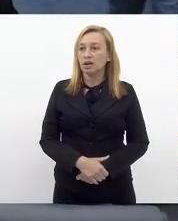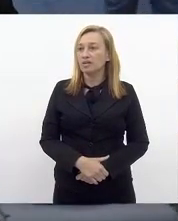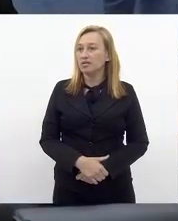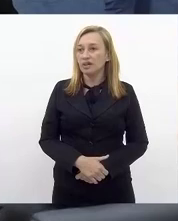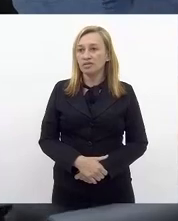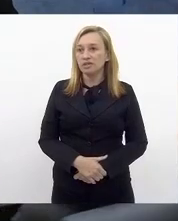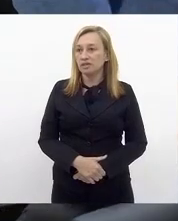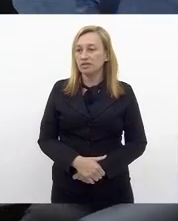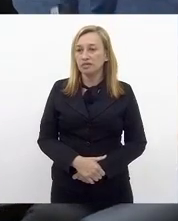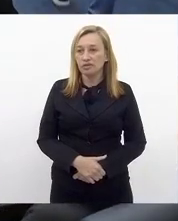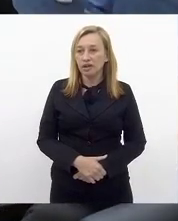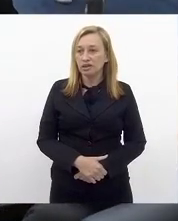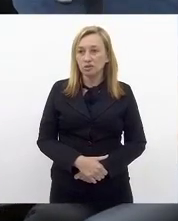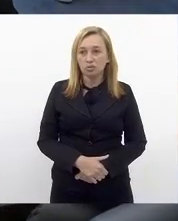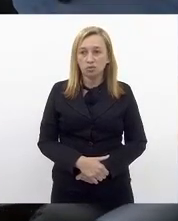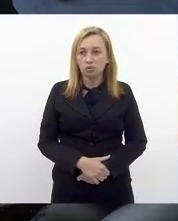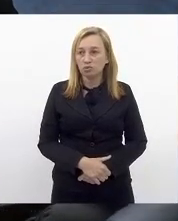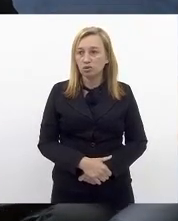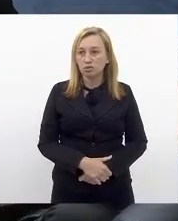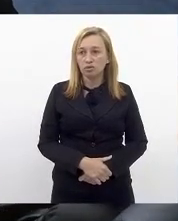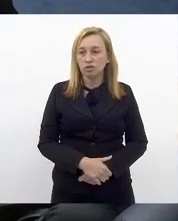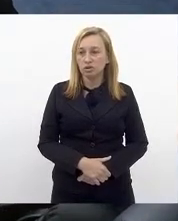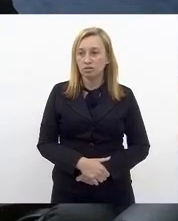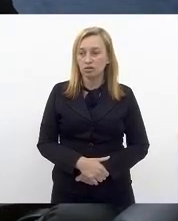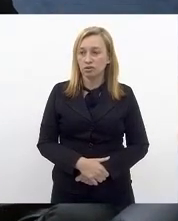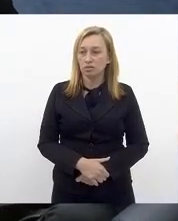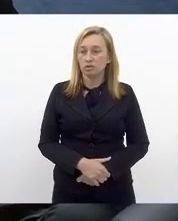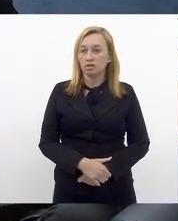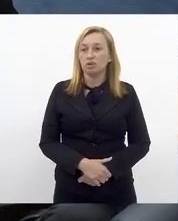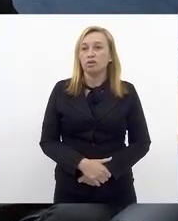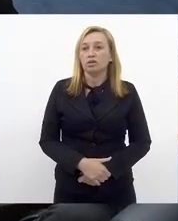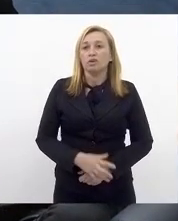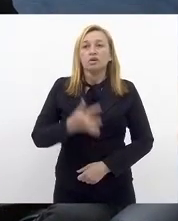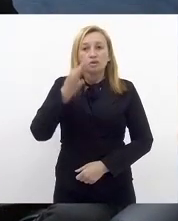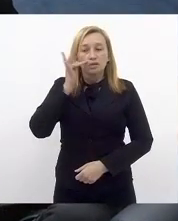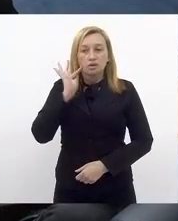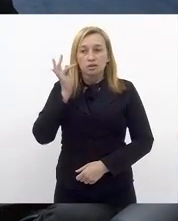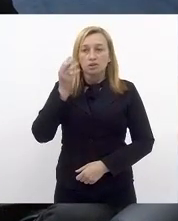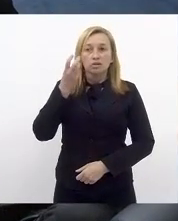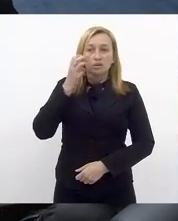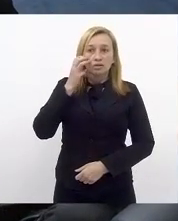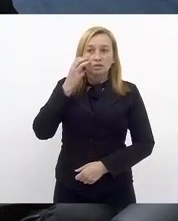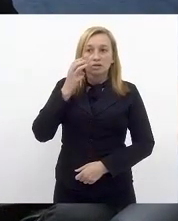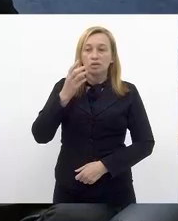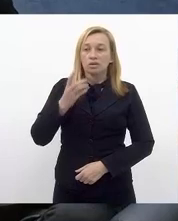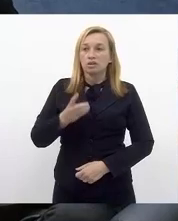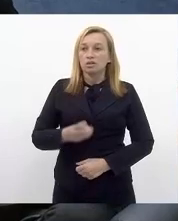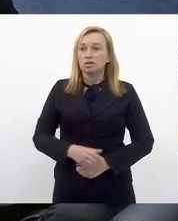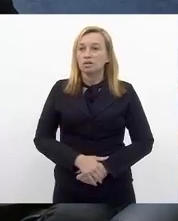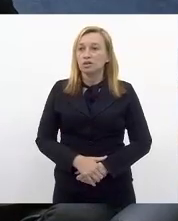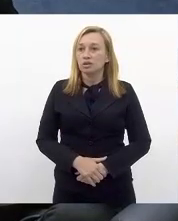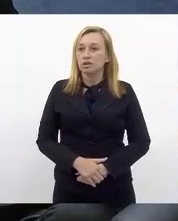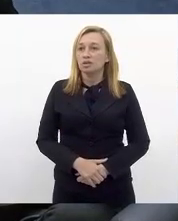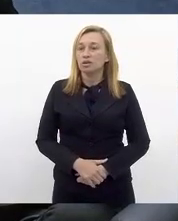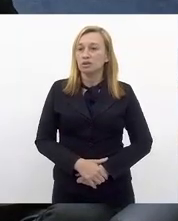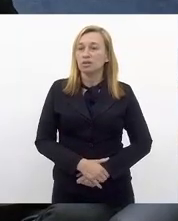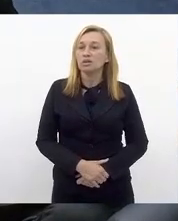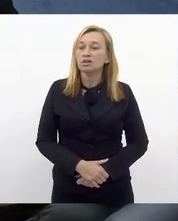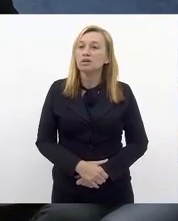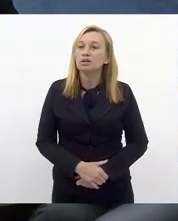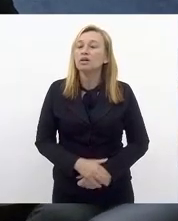Boa tarde Márcio Pacheco Deputado serafini Deputado waldeck ainda são os parlamentares